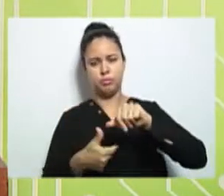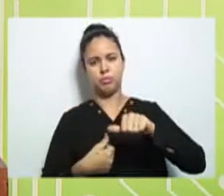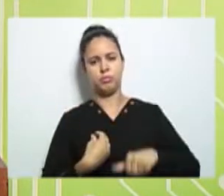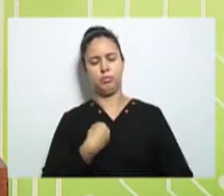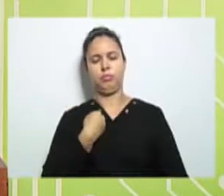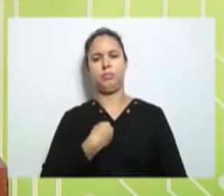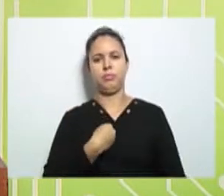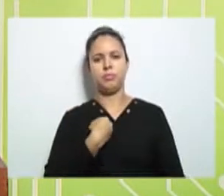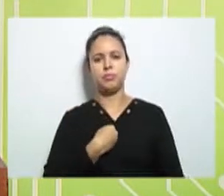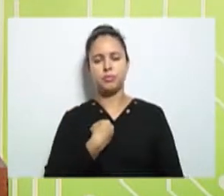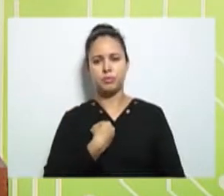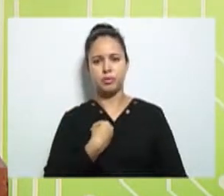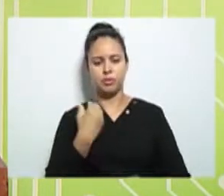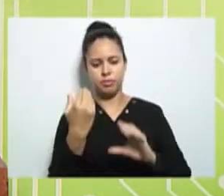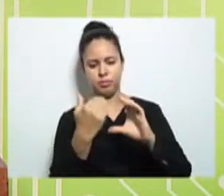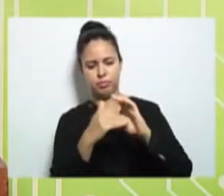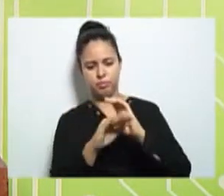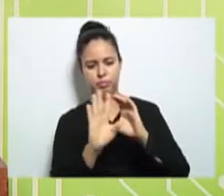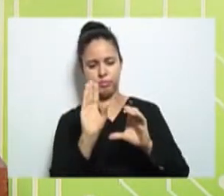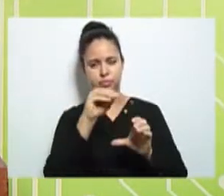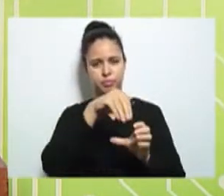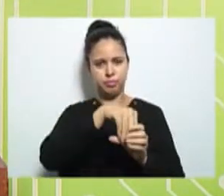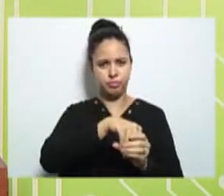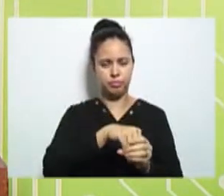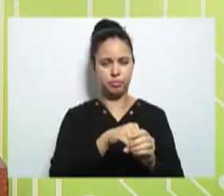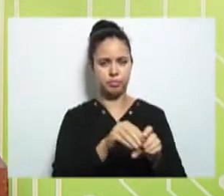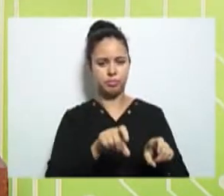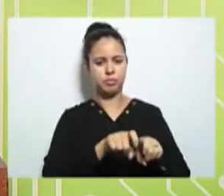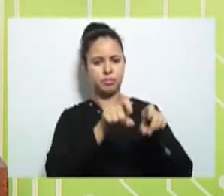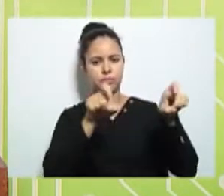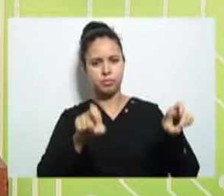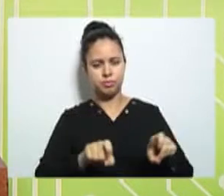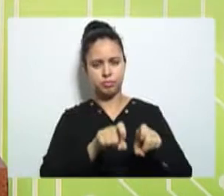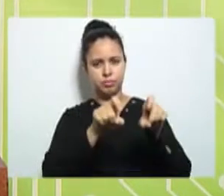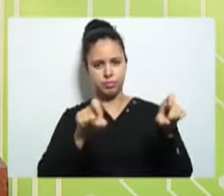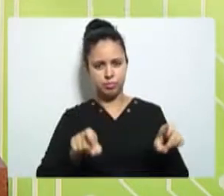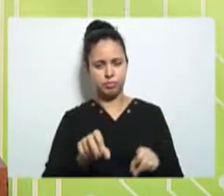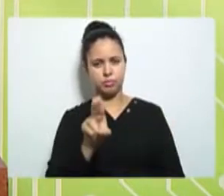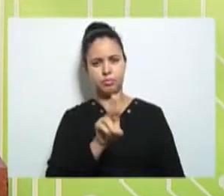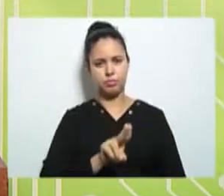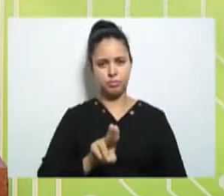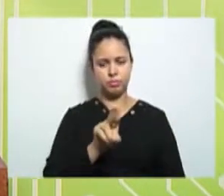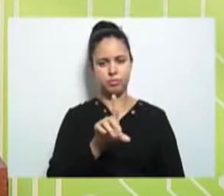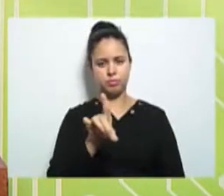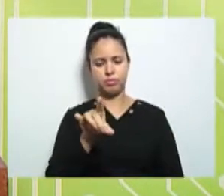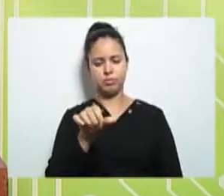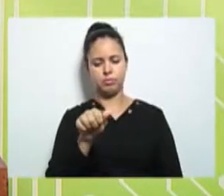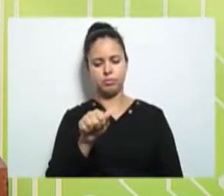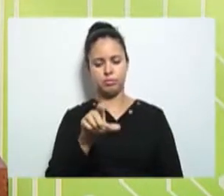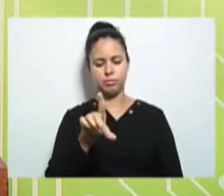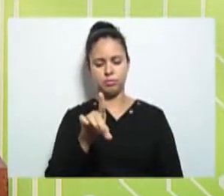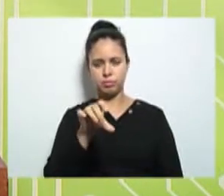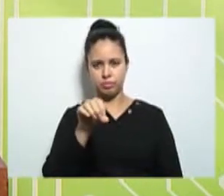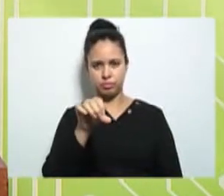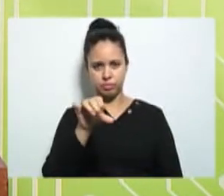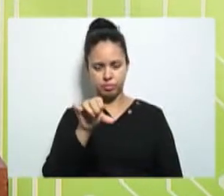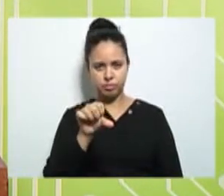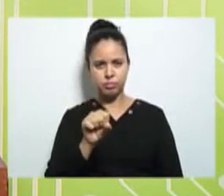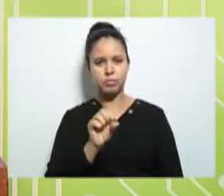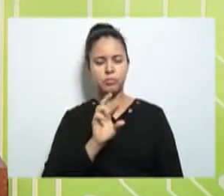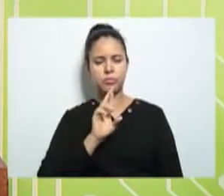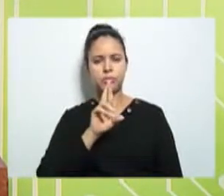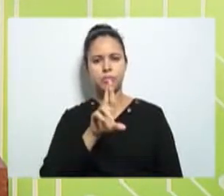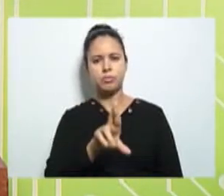isso para ser processado dentro de um computador. A partir dessa manipulação de dados, desse processamento, o